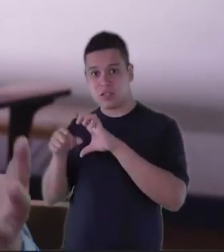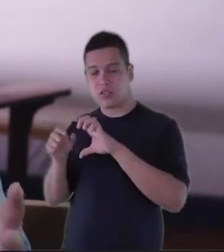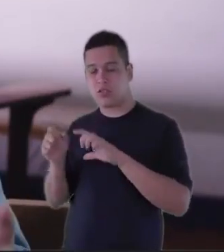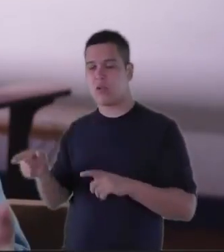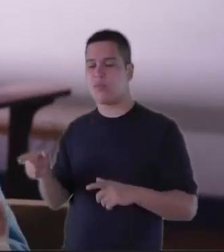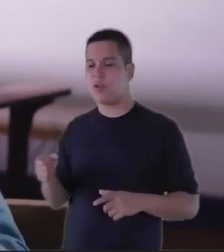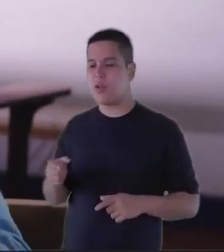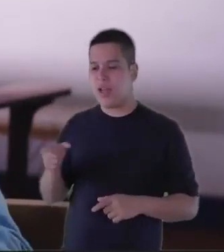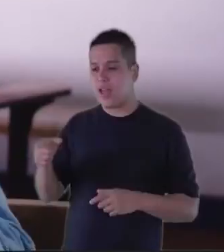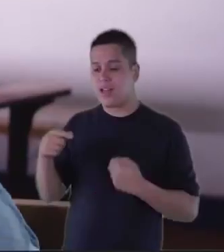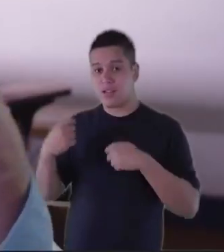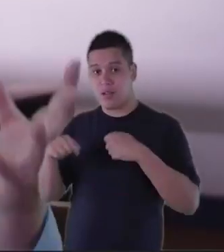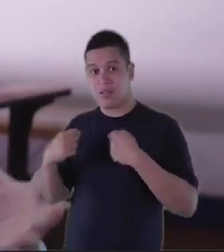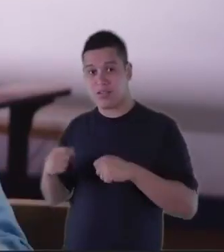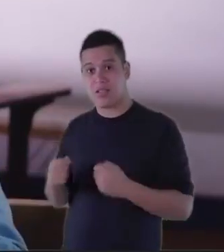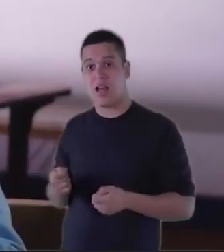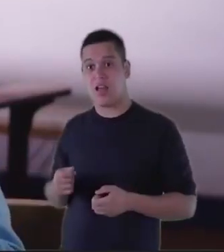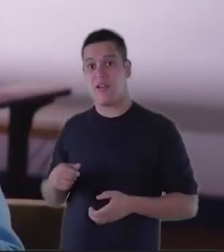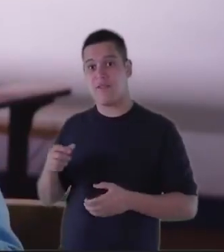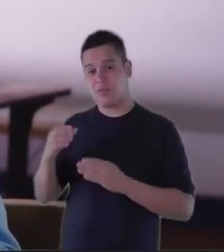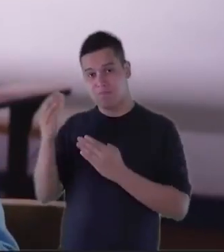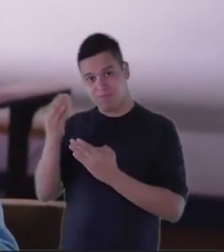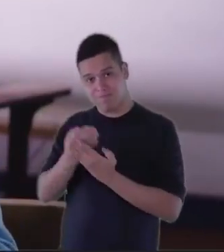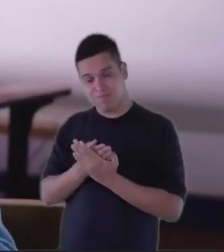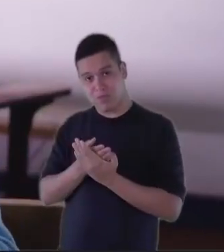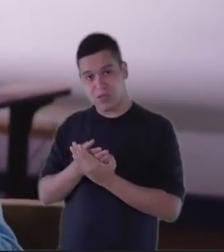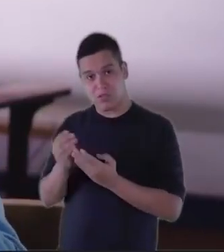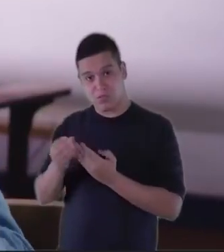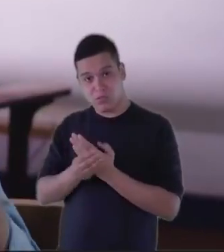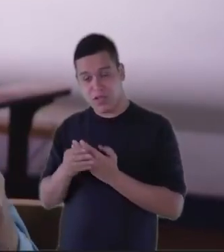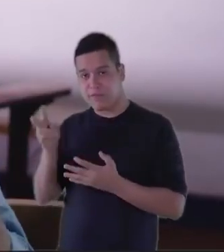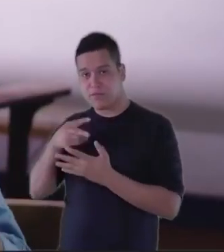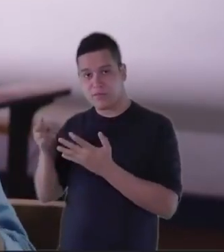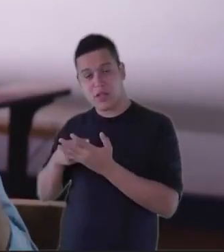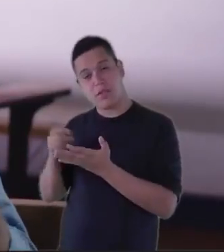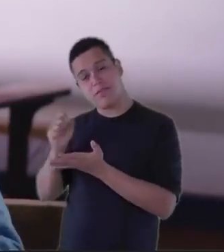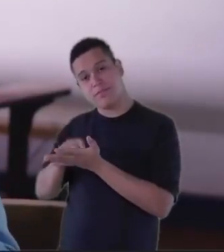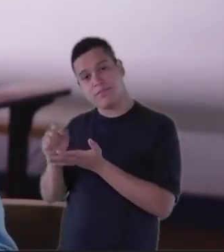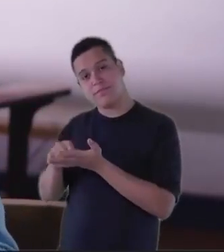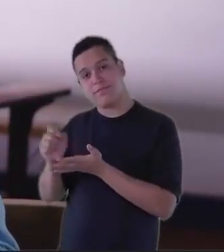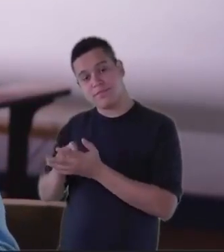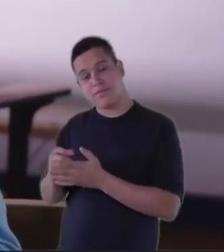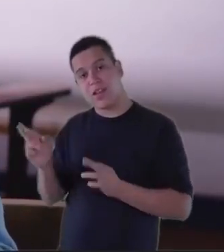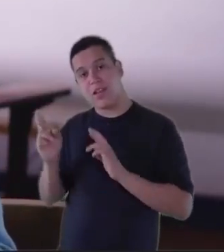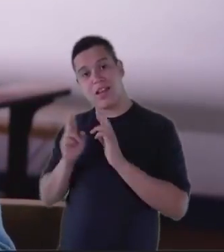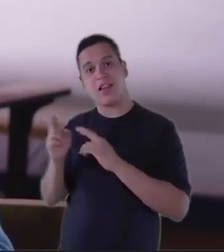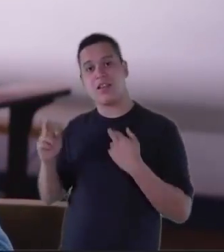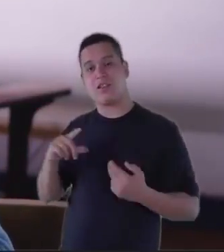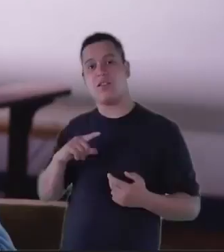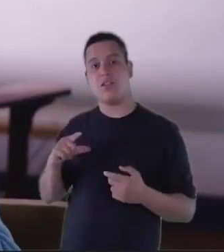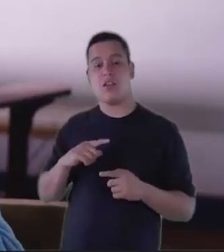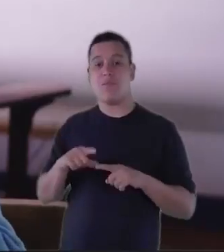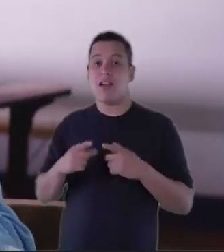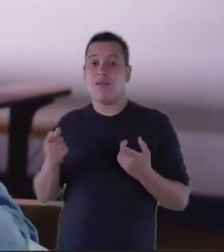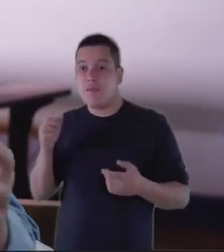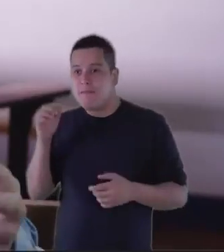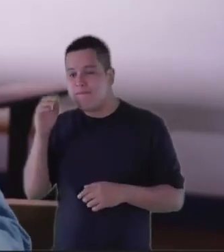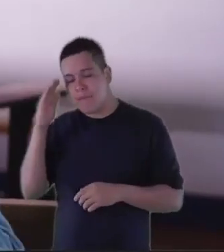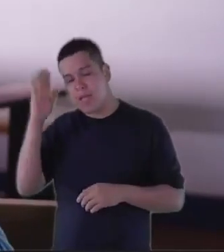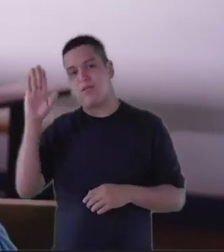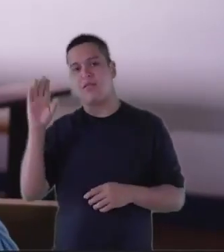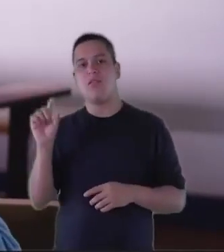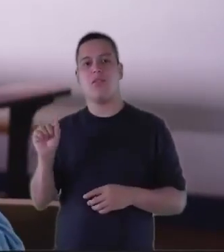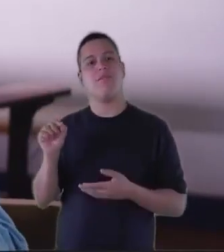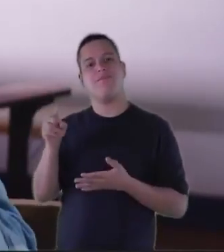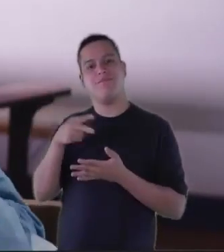outra referência. Claro que tem outras técnicas de dramatúrgicas, etc. Mas o chão é a literatura. Então, acho que eu queria